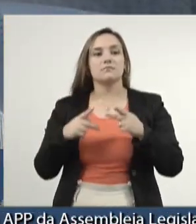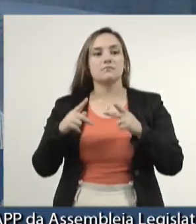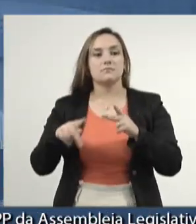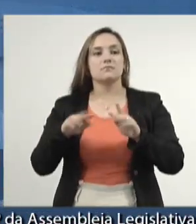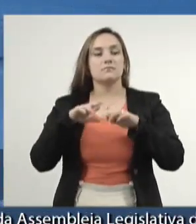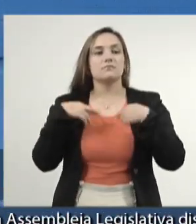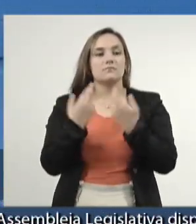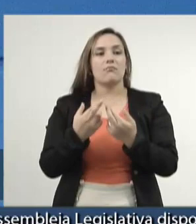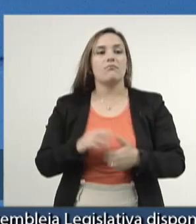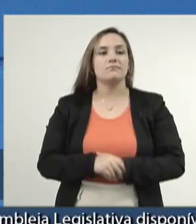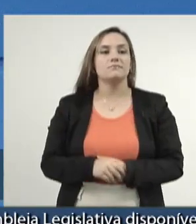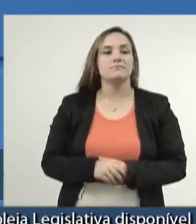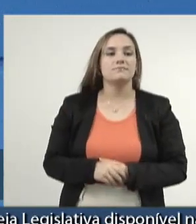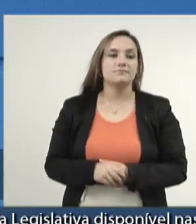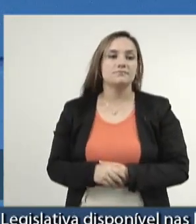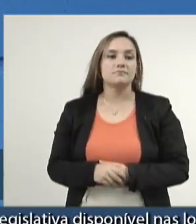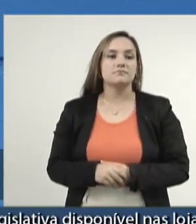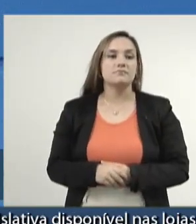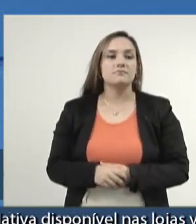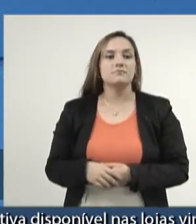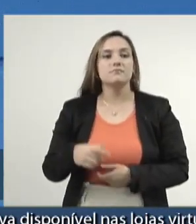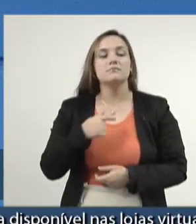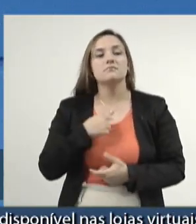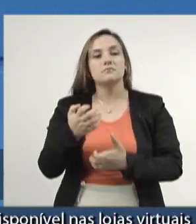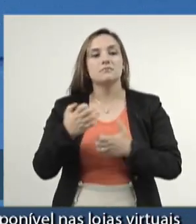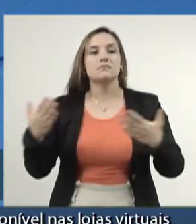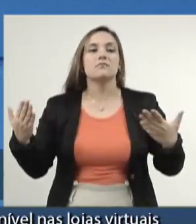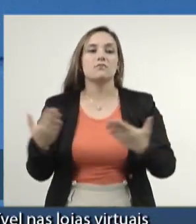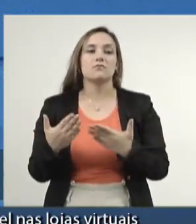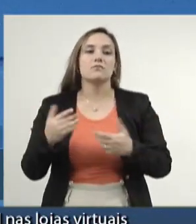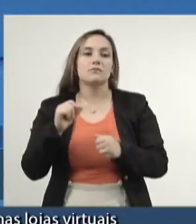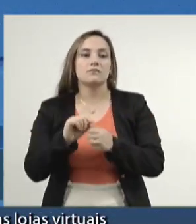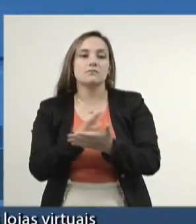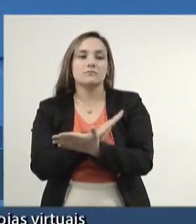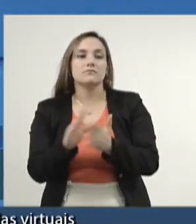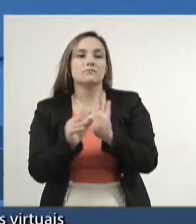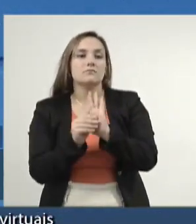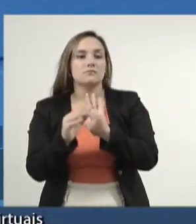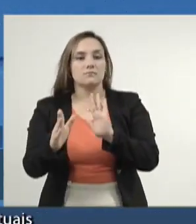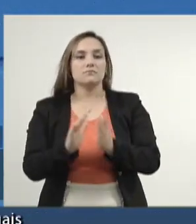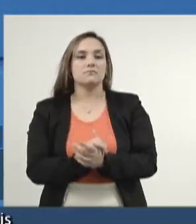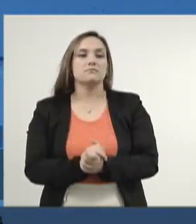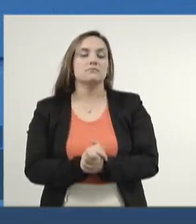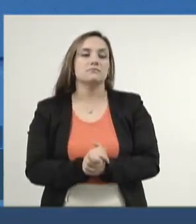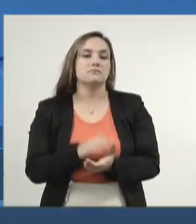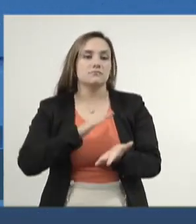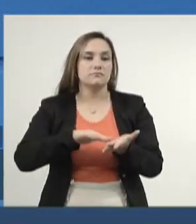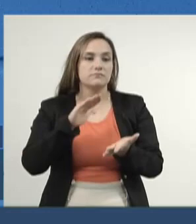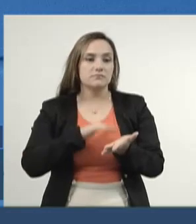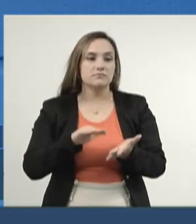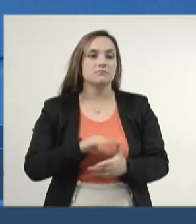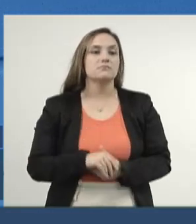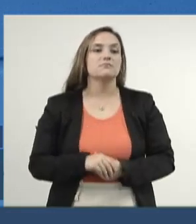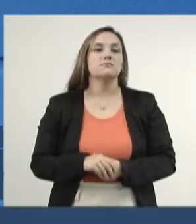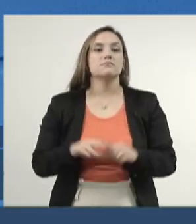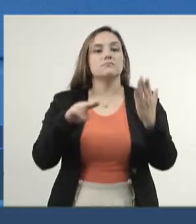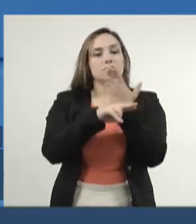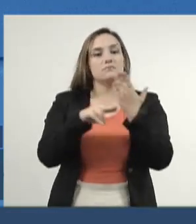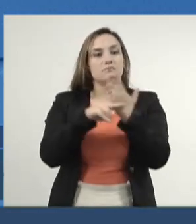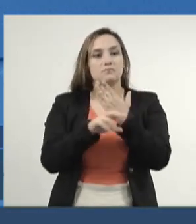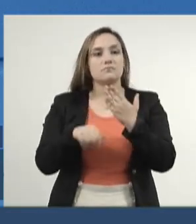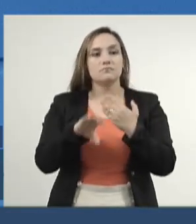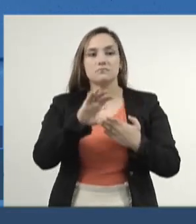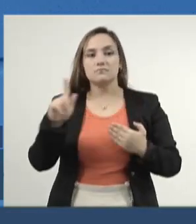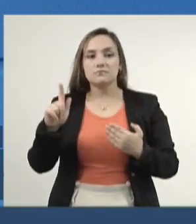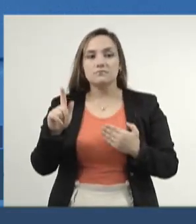sessão. Senhor presidente, vou encaminhar à mesa algumas indicações à Secretaria de Urbanismo de Campo